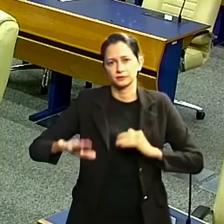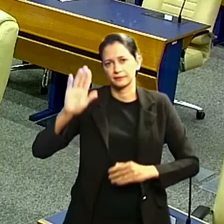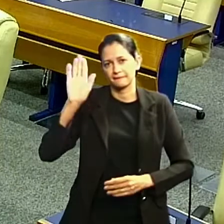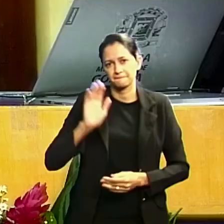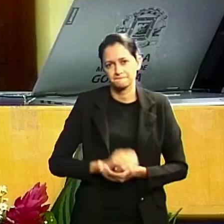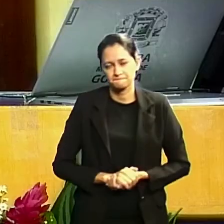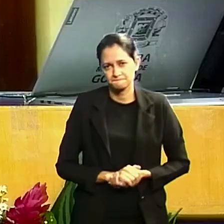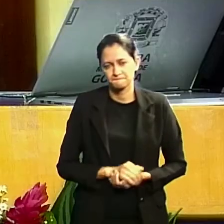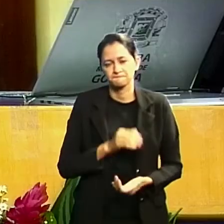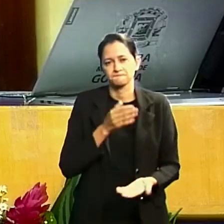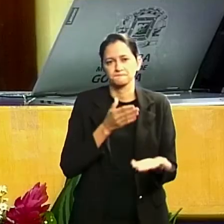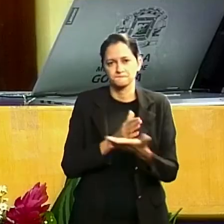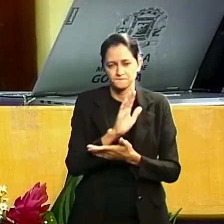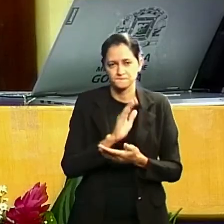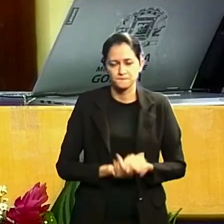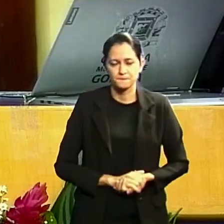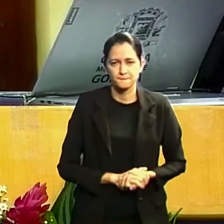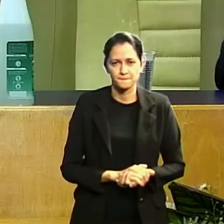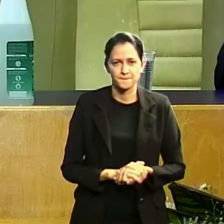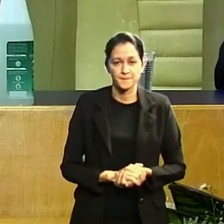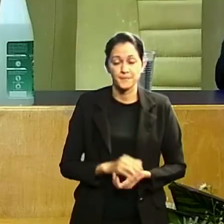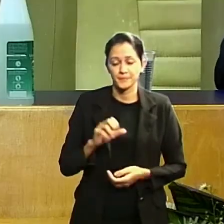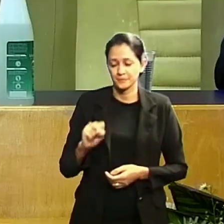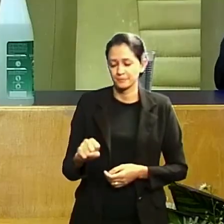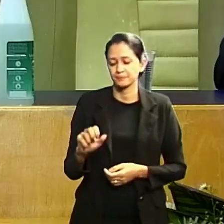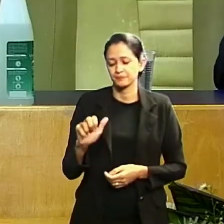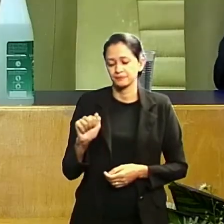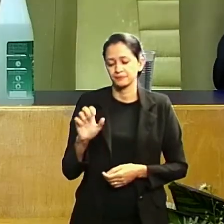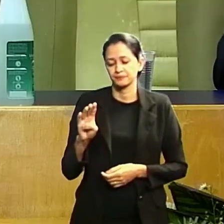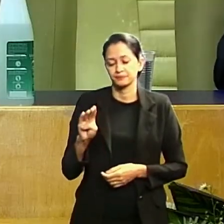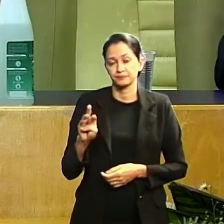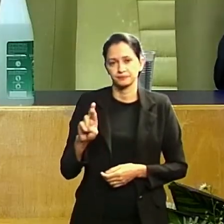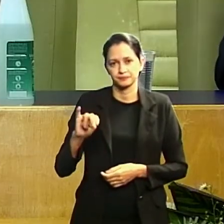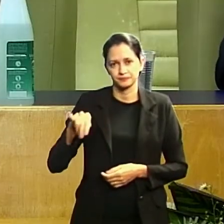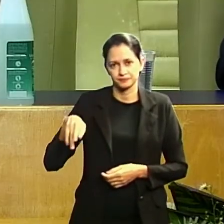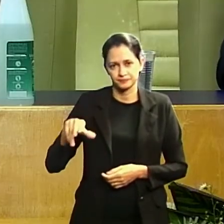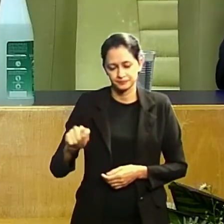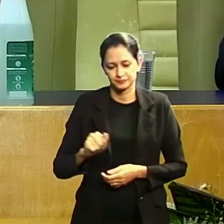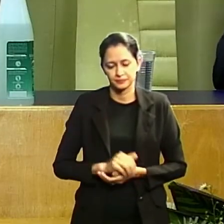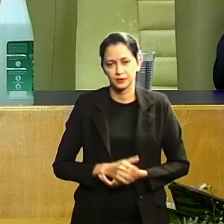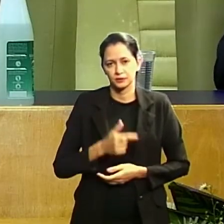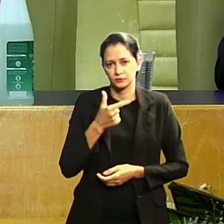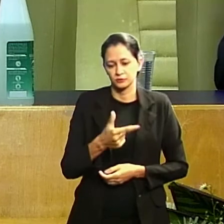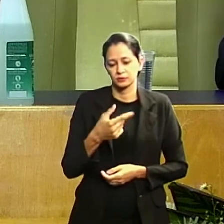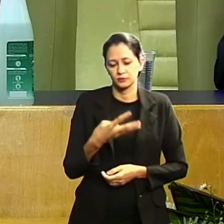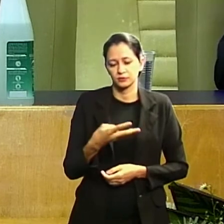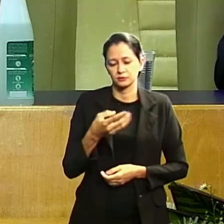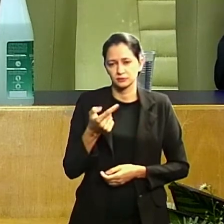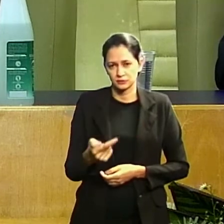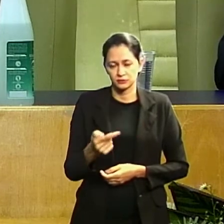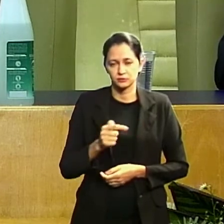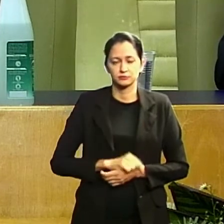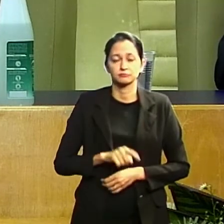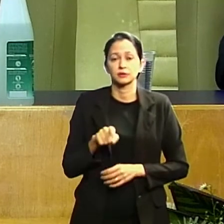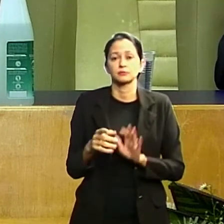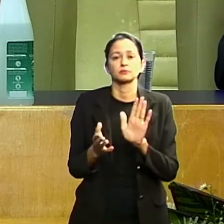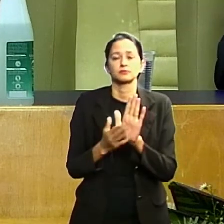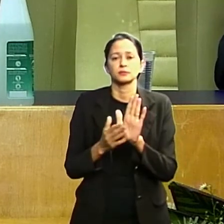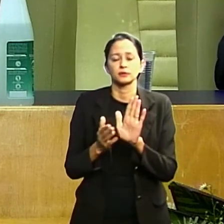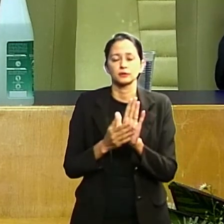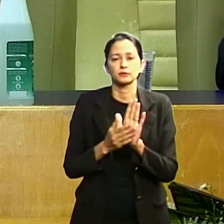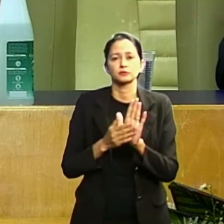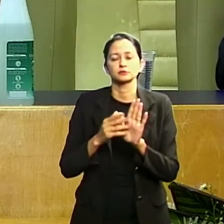contrário, se manifesta. Aprovado o projeto. Próximo. Sabrina Gacês. Próximo. 247. Institui a política municipal